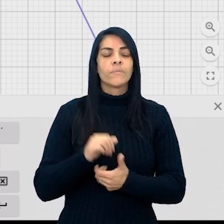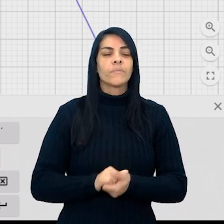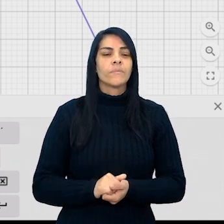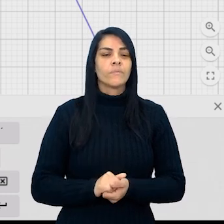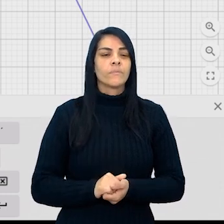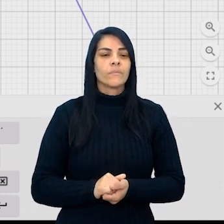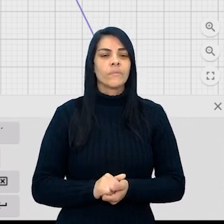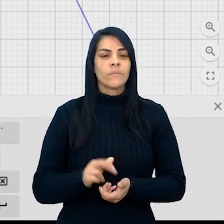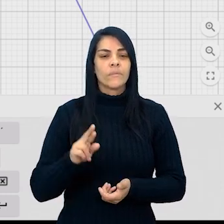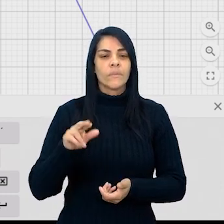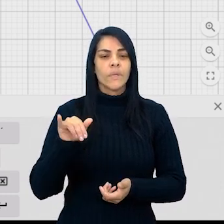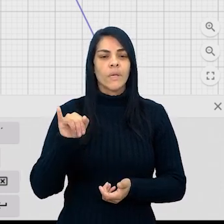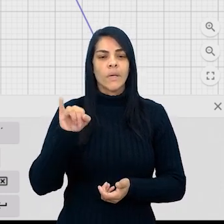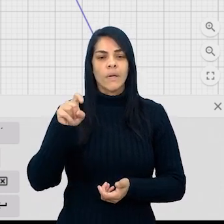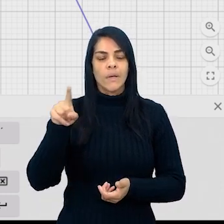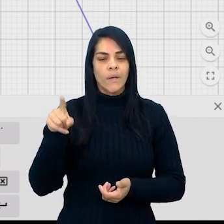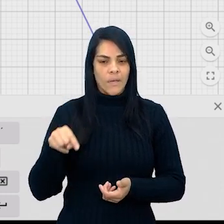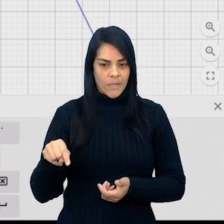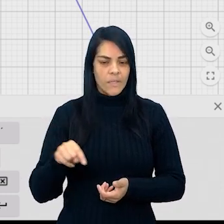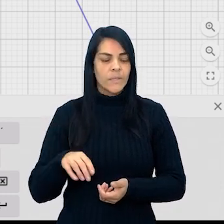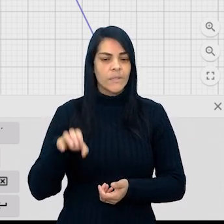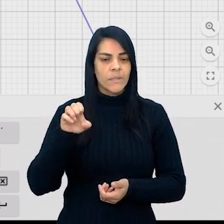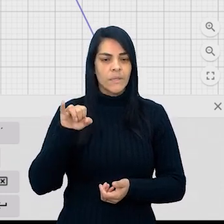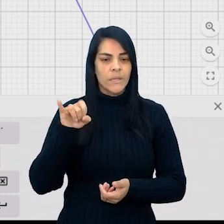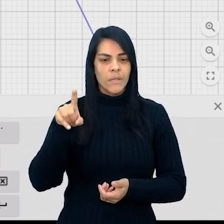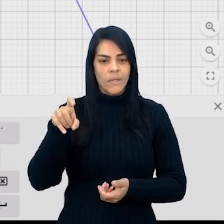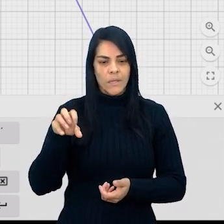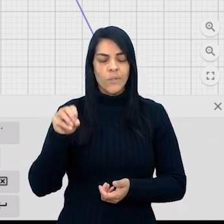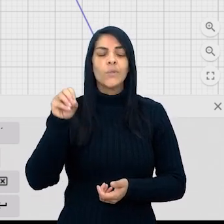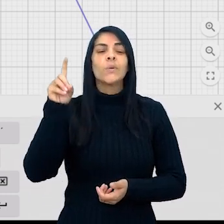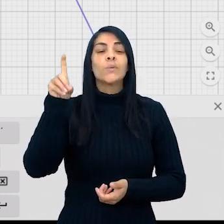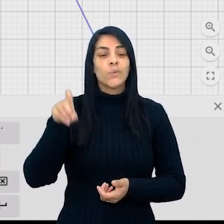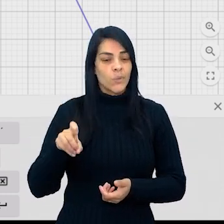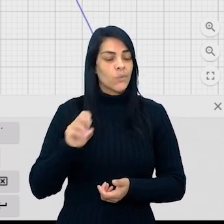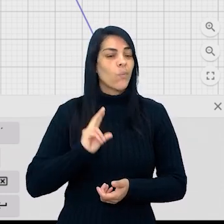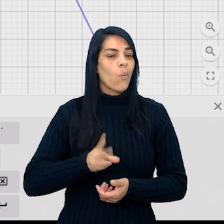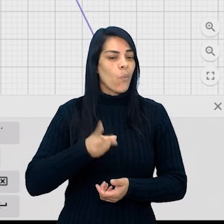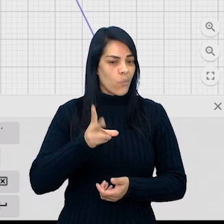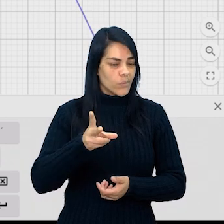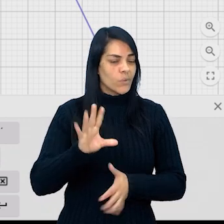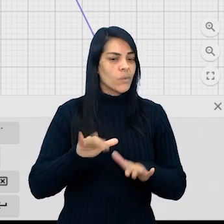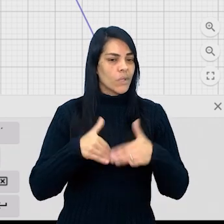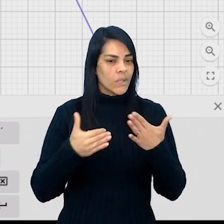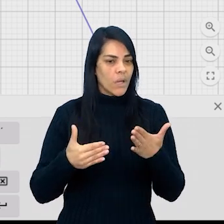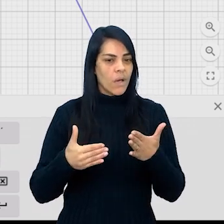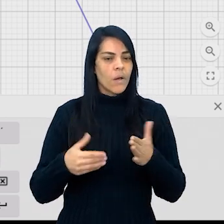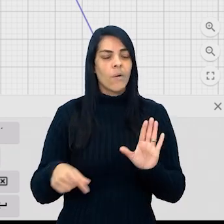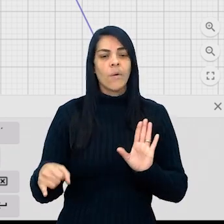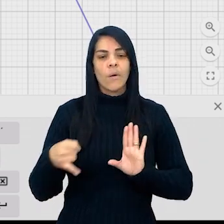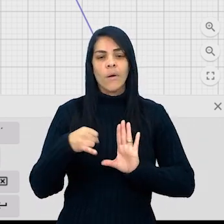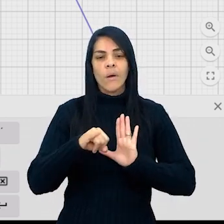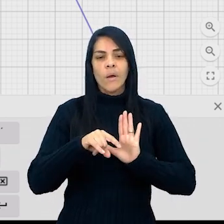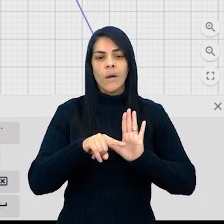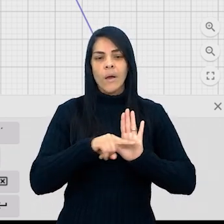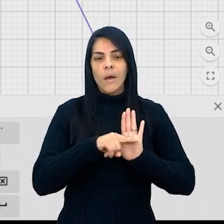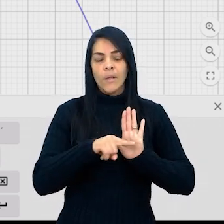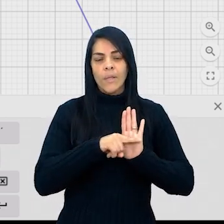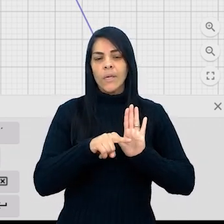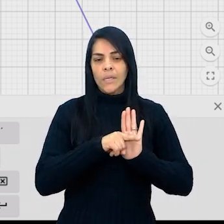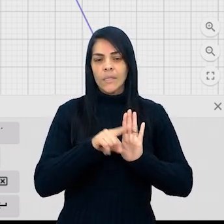né? O eixo de simetria continua sendo o eixo x e essa parte negativa da função linear,